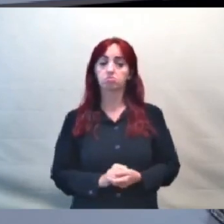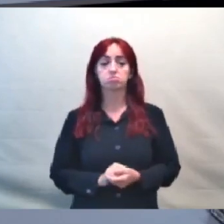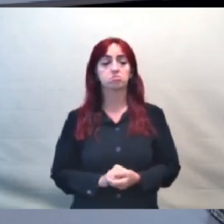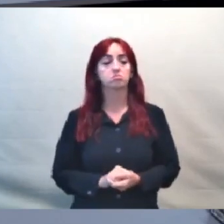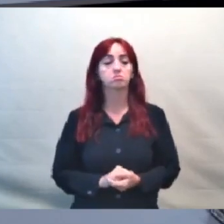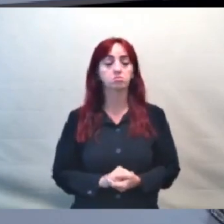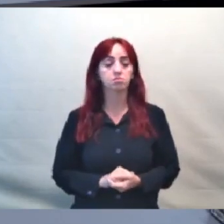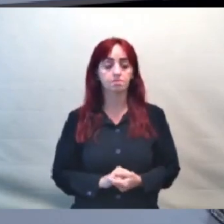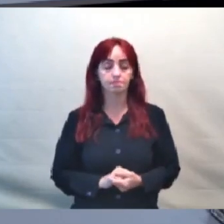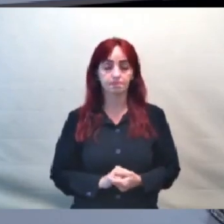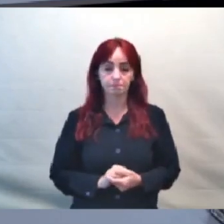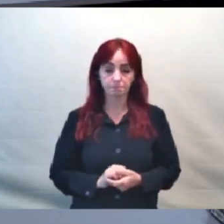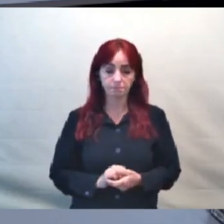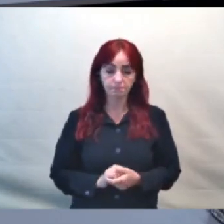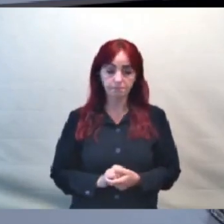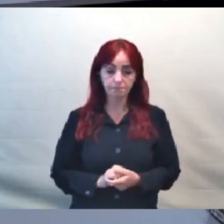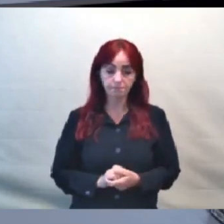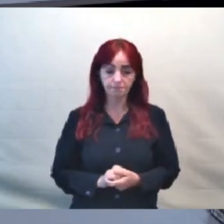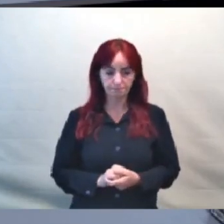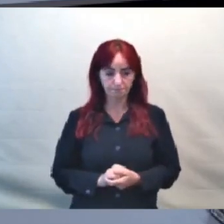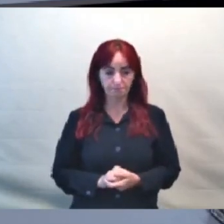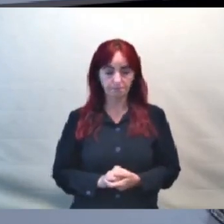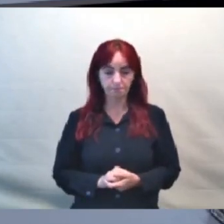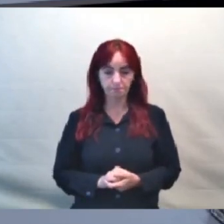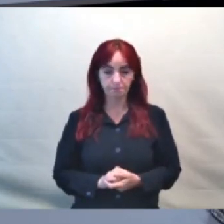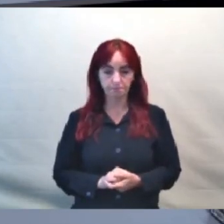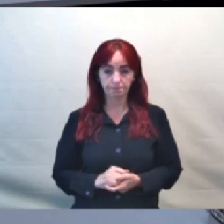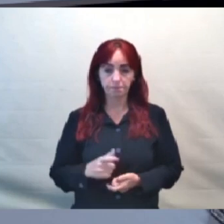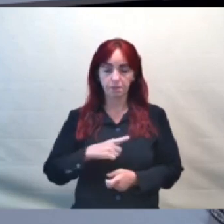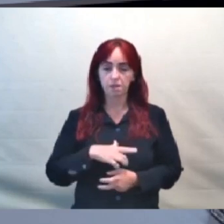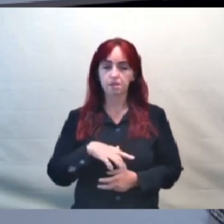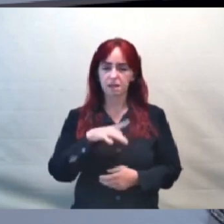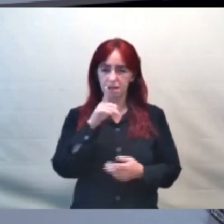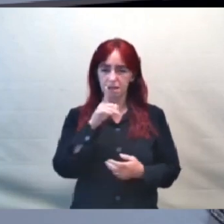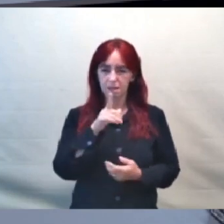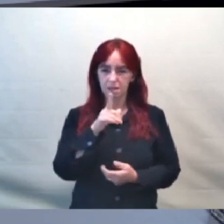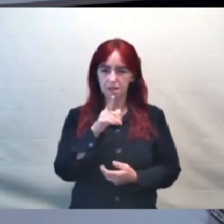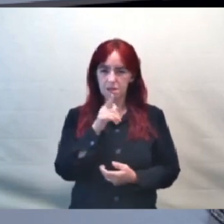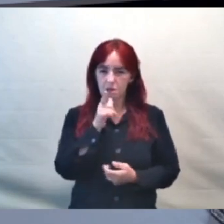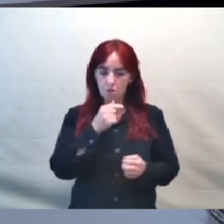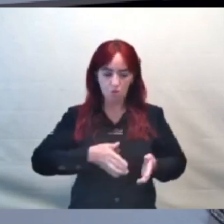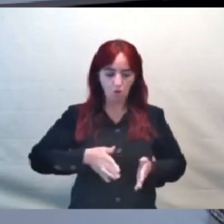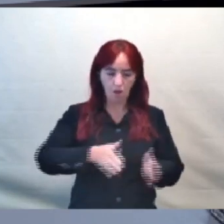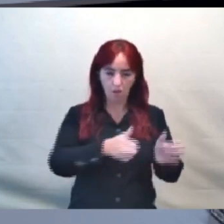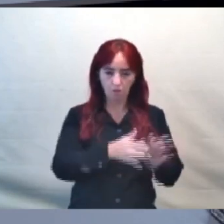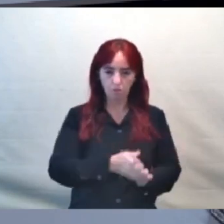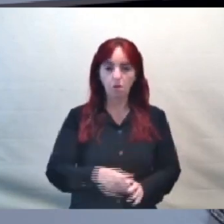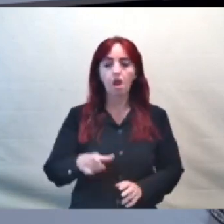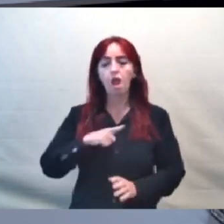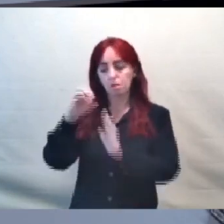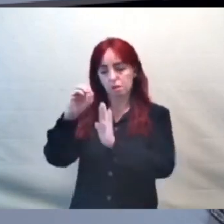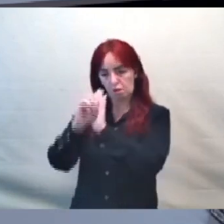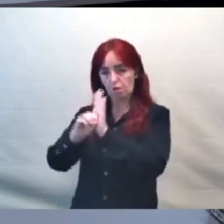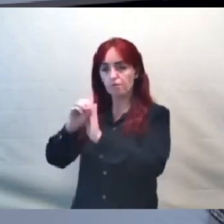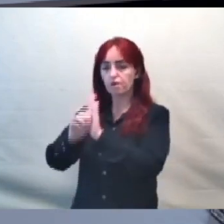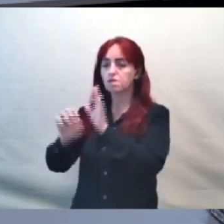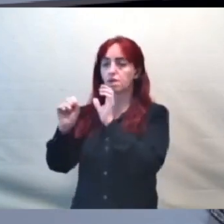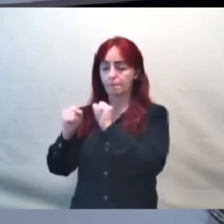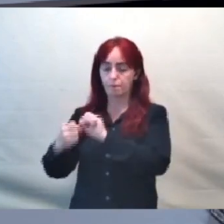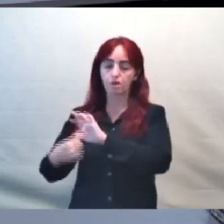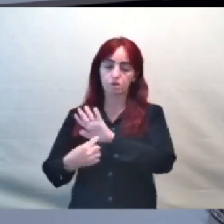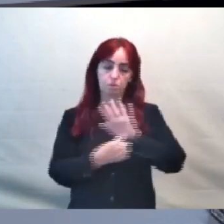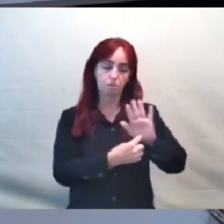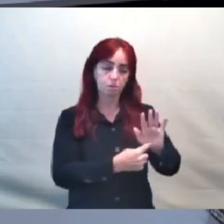Vereador, você tem algum córrego como exemplo? Por exemplo, nós ficamos... Eu tenho os ofícios, eu posso pedir aqui, até passar para vocês. Pode passar para a gente?